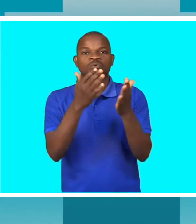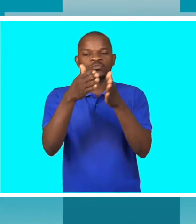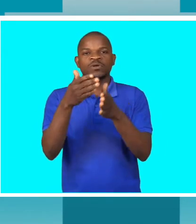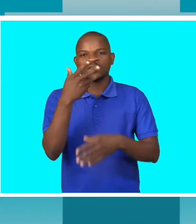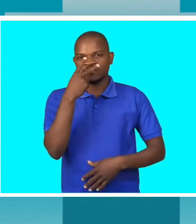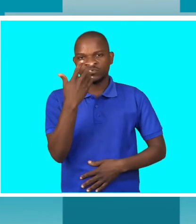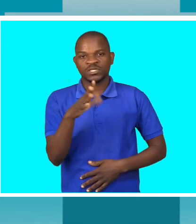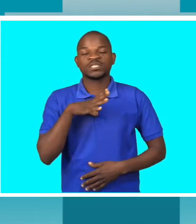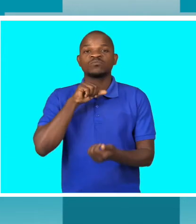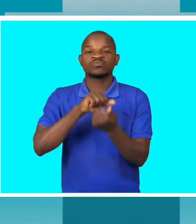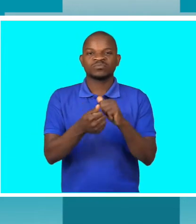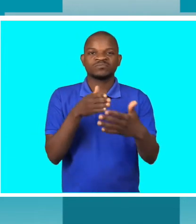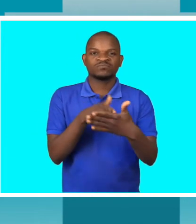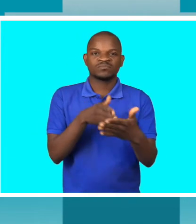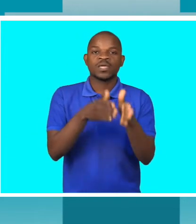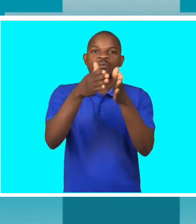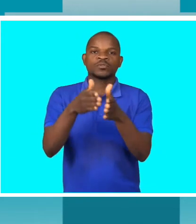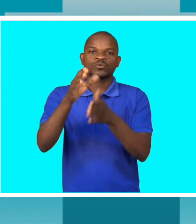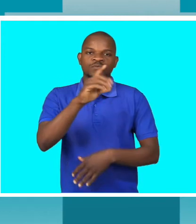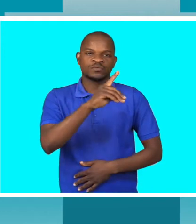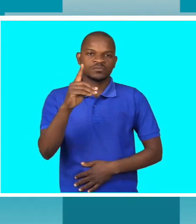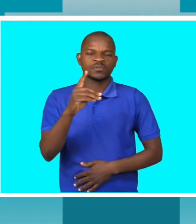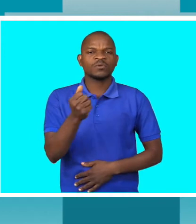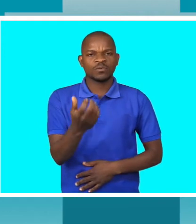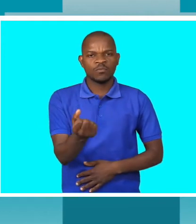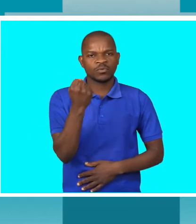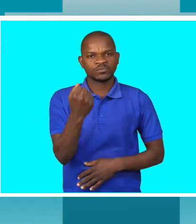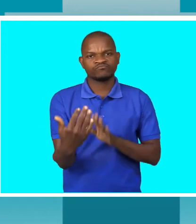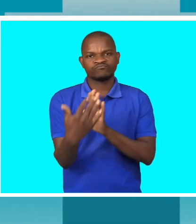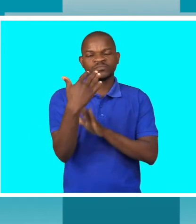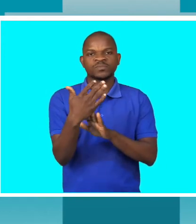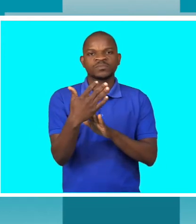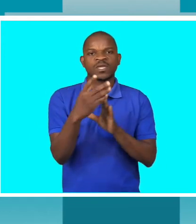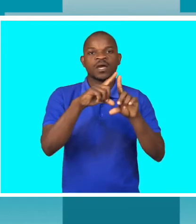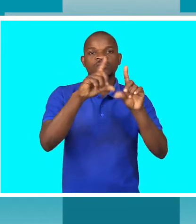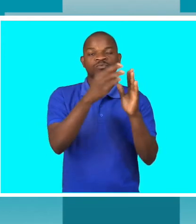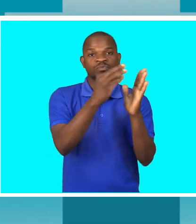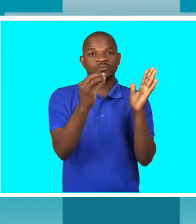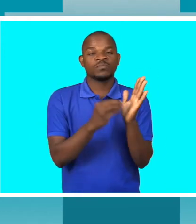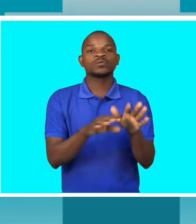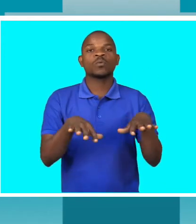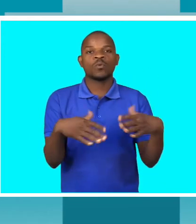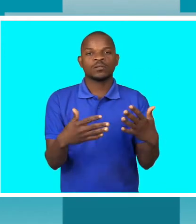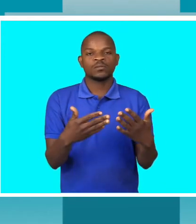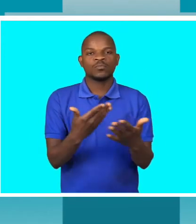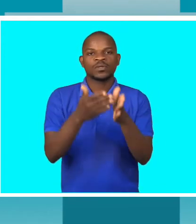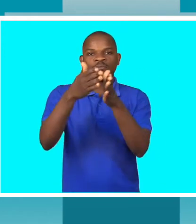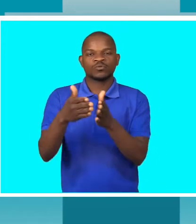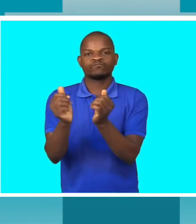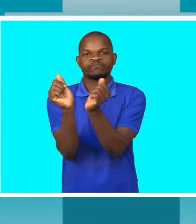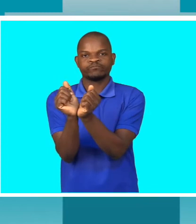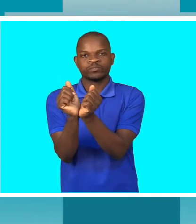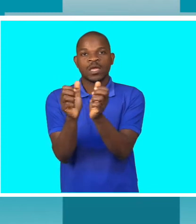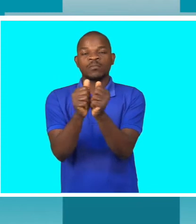Surdo visitou e constatou que há problemas sérios em termos de saúde, inclusive de pessoas com deficiência.